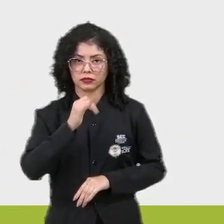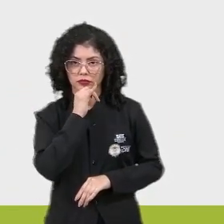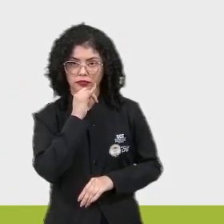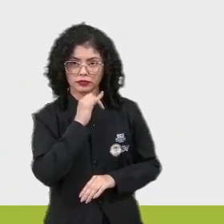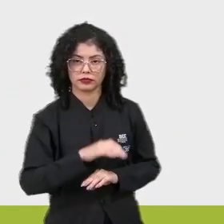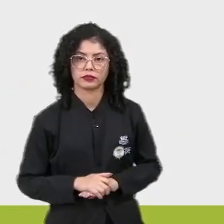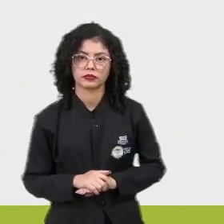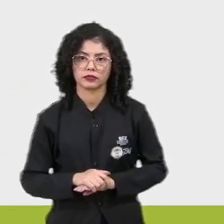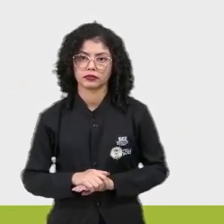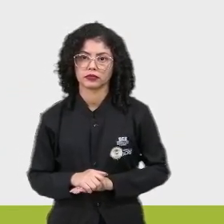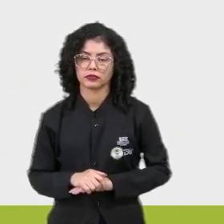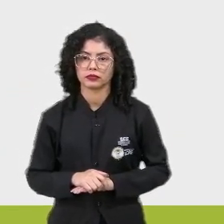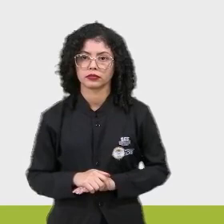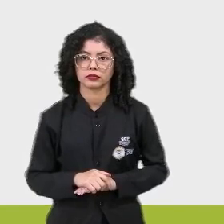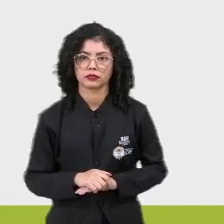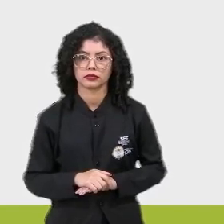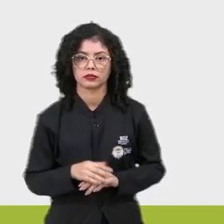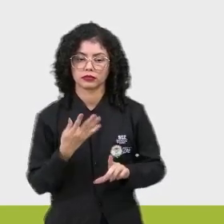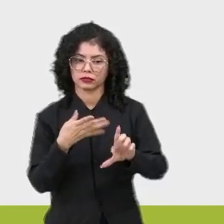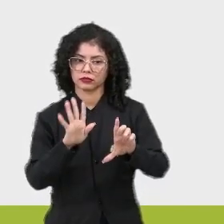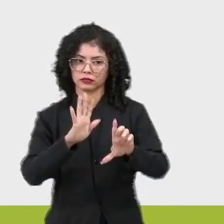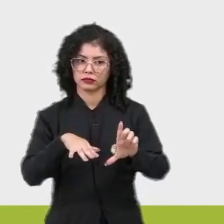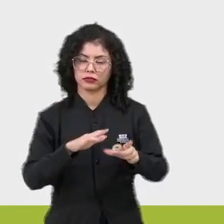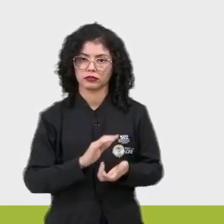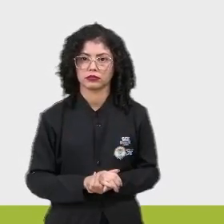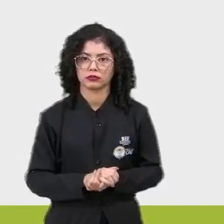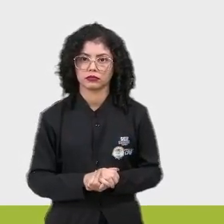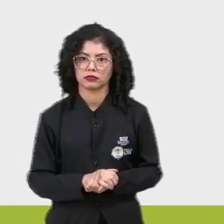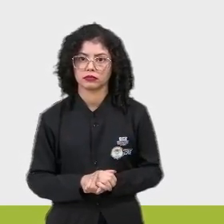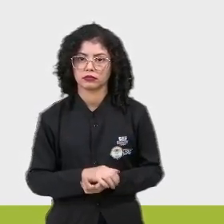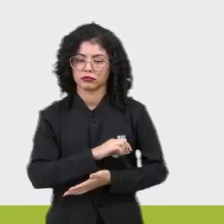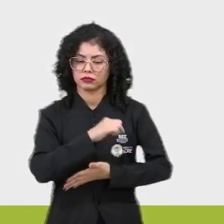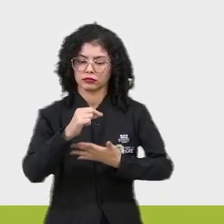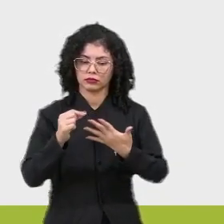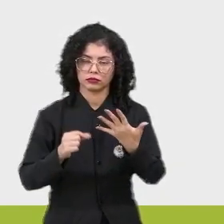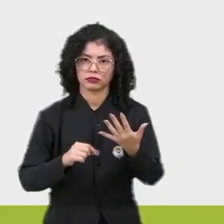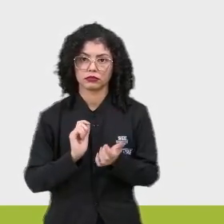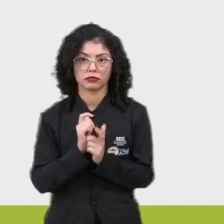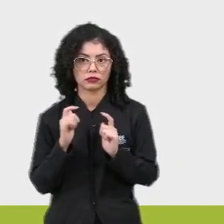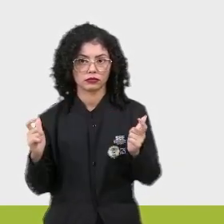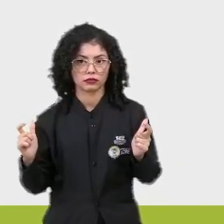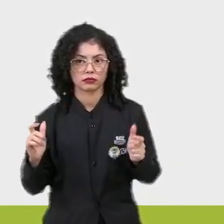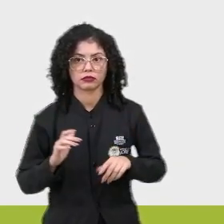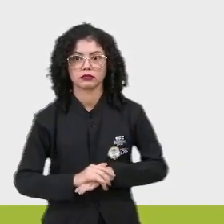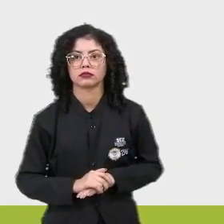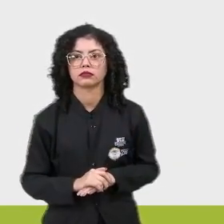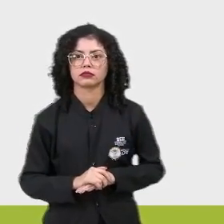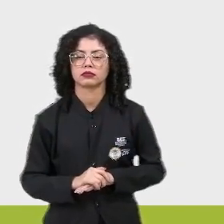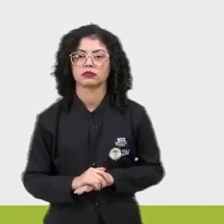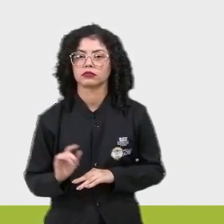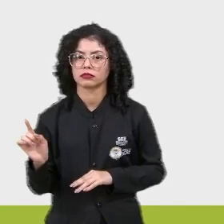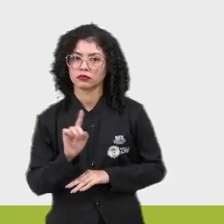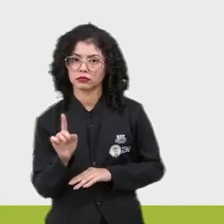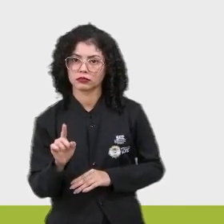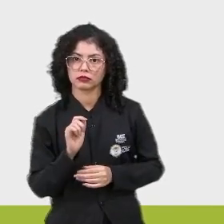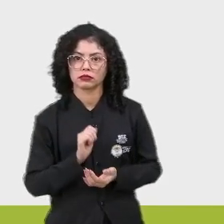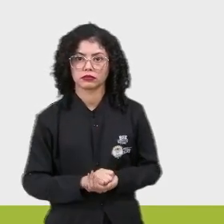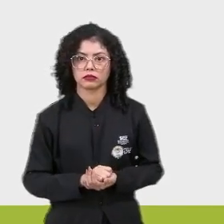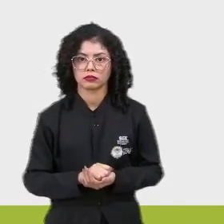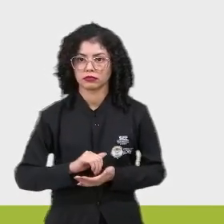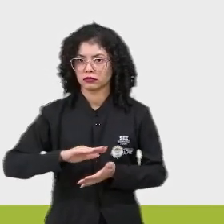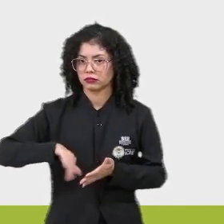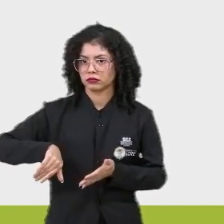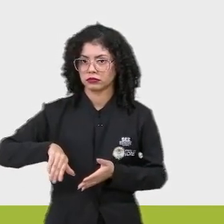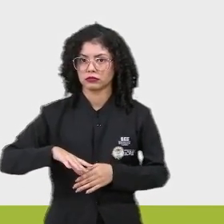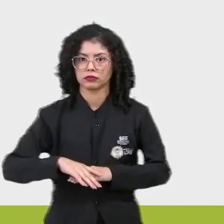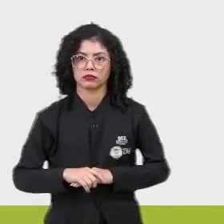exemplo, dessa tabela, os elementos eles são maiores? Não. Então,